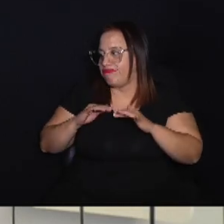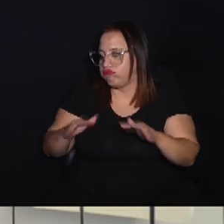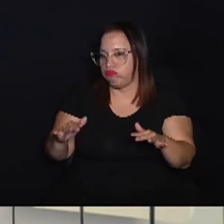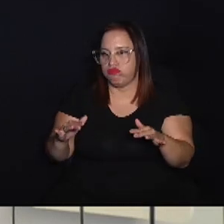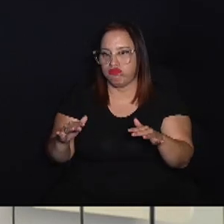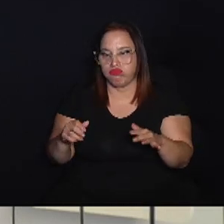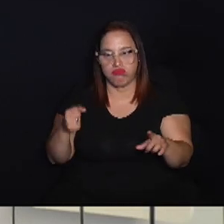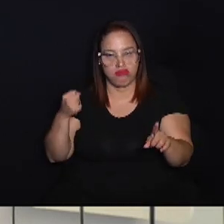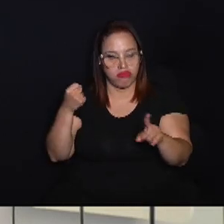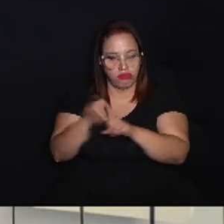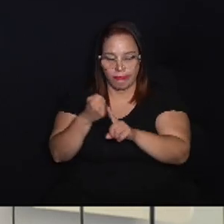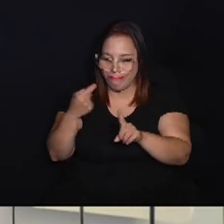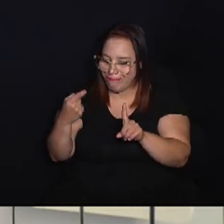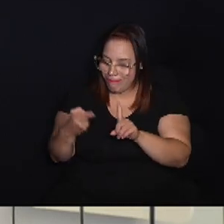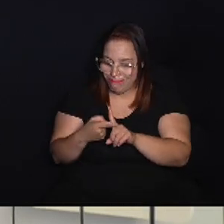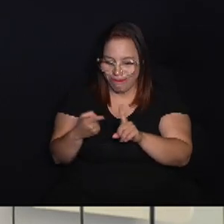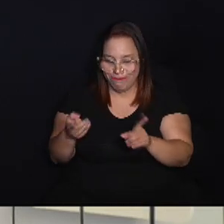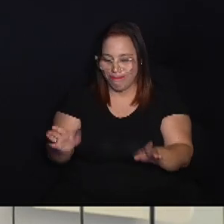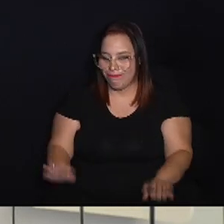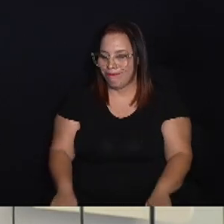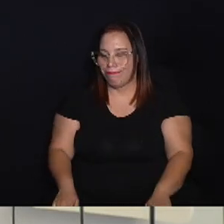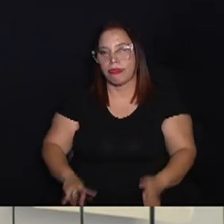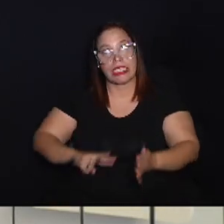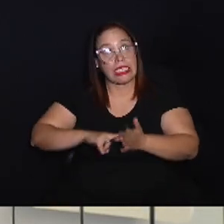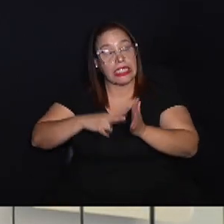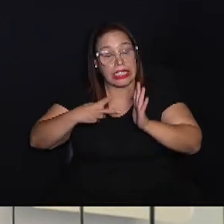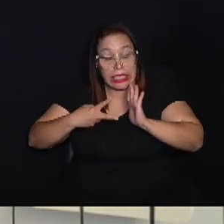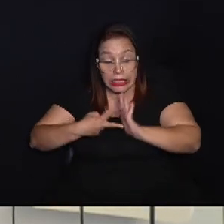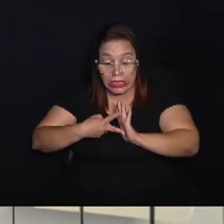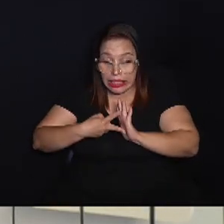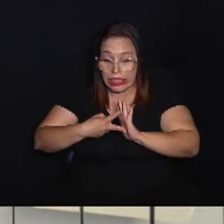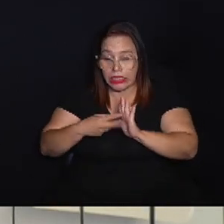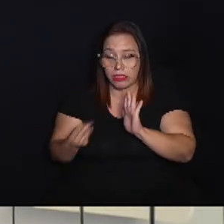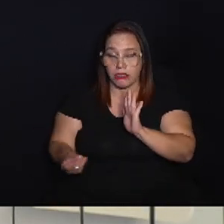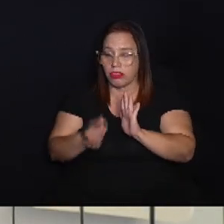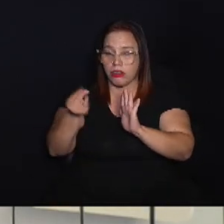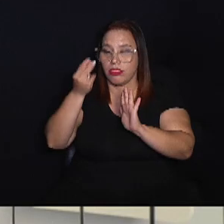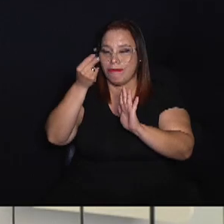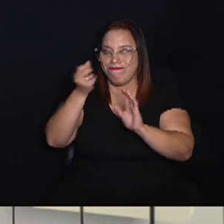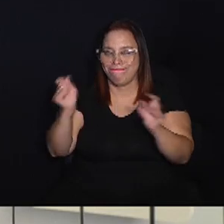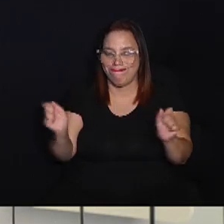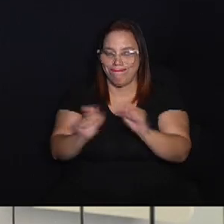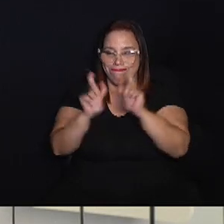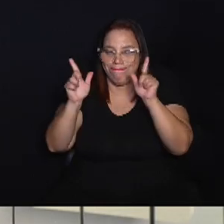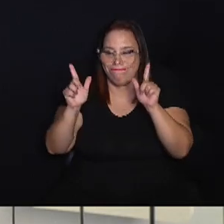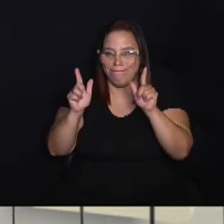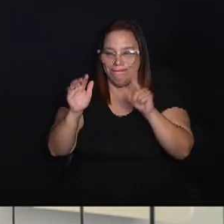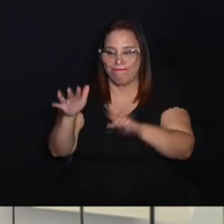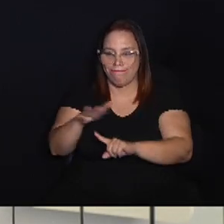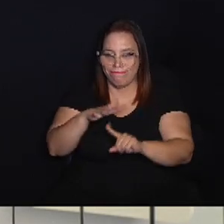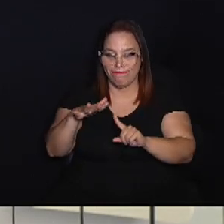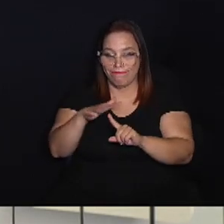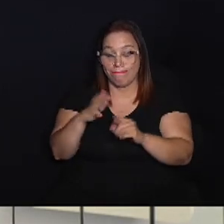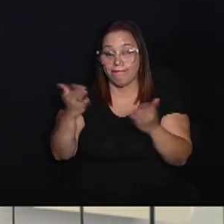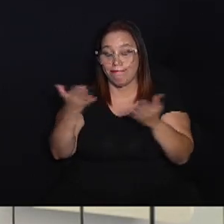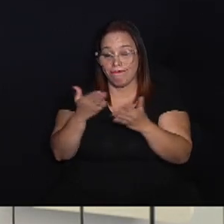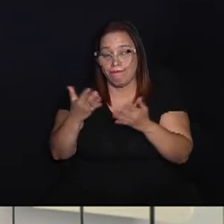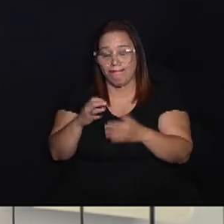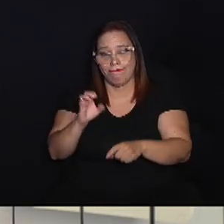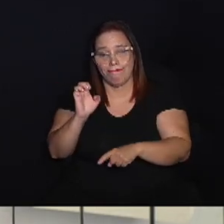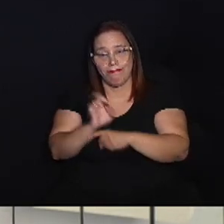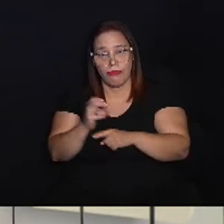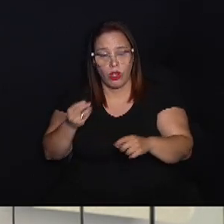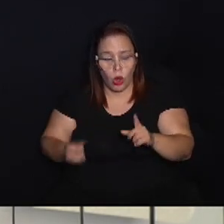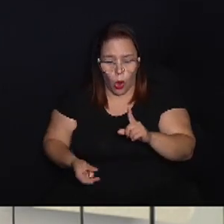um impacto negativo e significativo na economia e, claro, no meio ambiente, já que o Estado